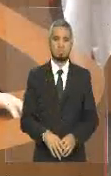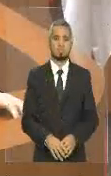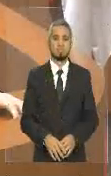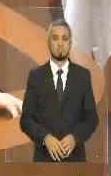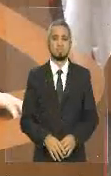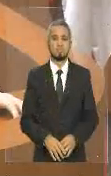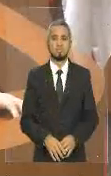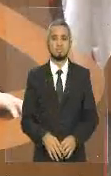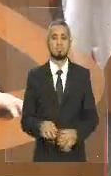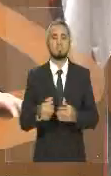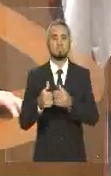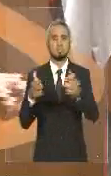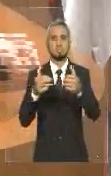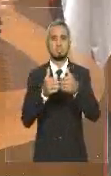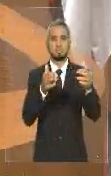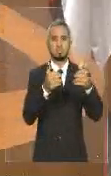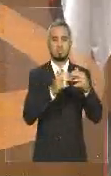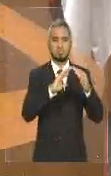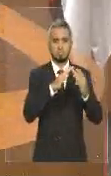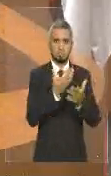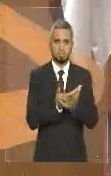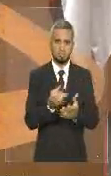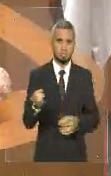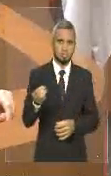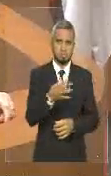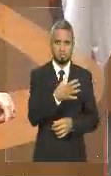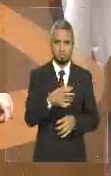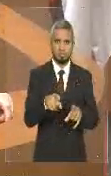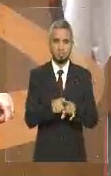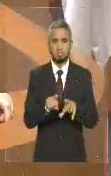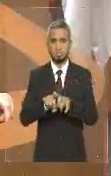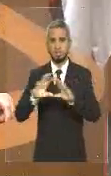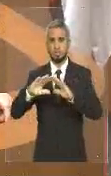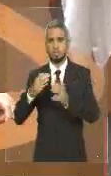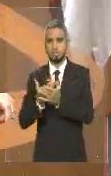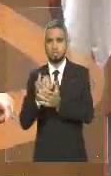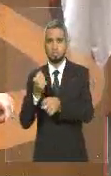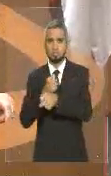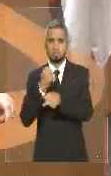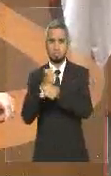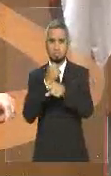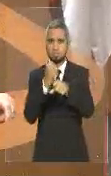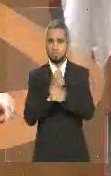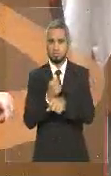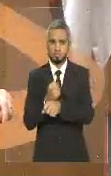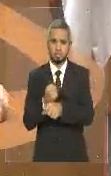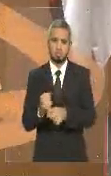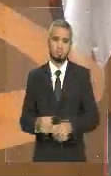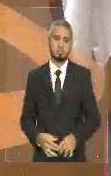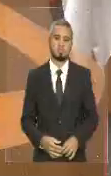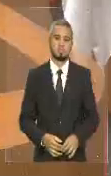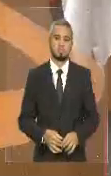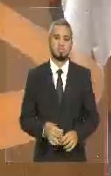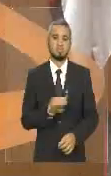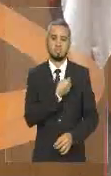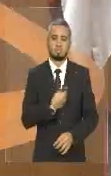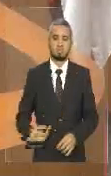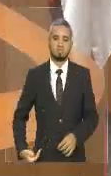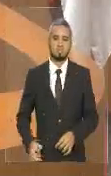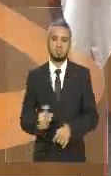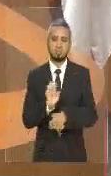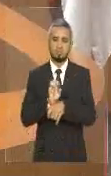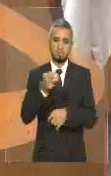inaugura escolas novas, inaugura escolas reformadas. O governo do Estado do Maranhão